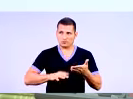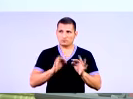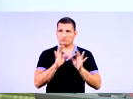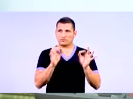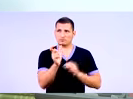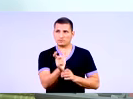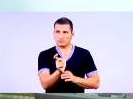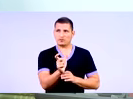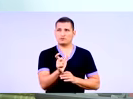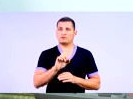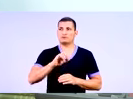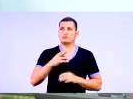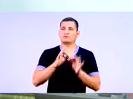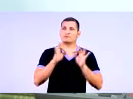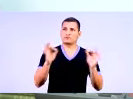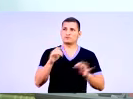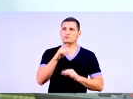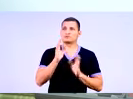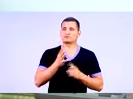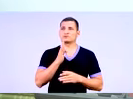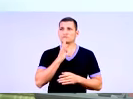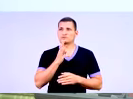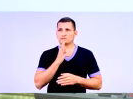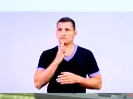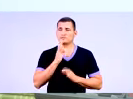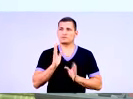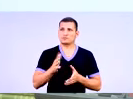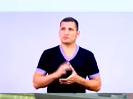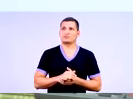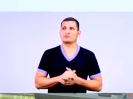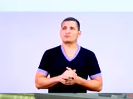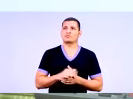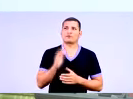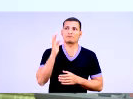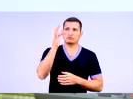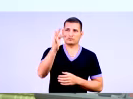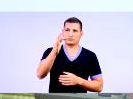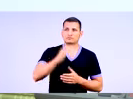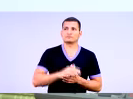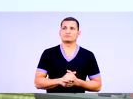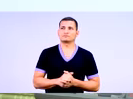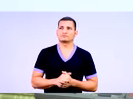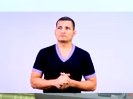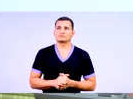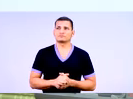texto, né, ou em uma frase, você já sabe que está indicando futuro, certo?